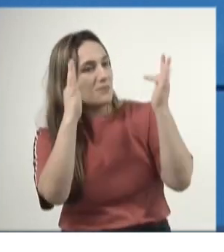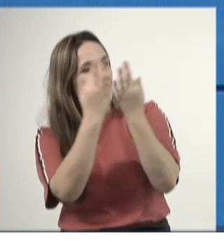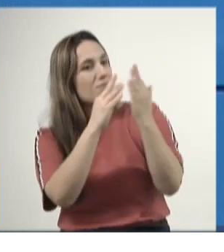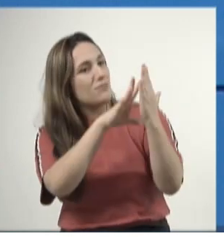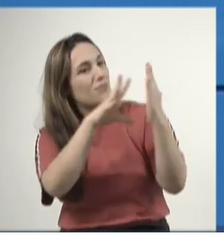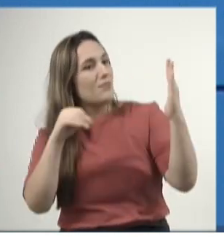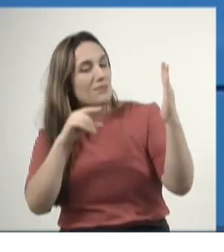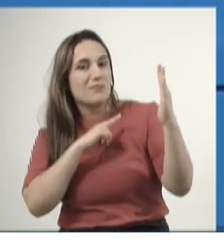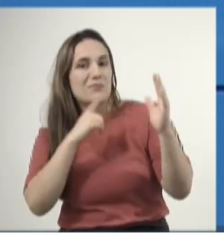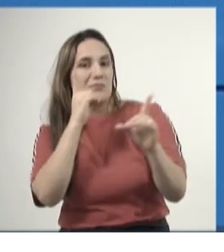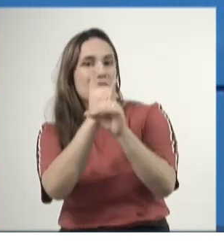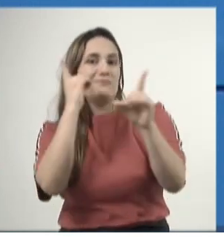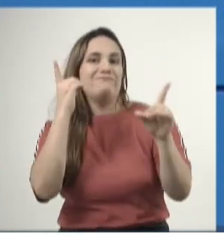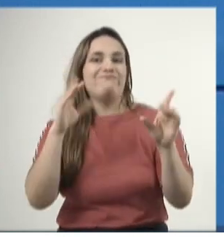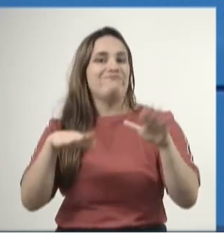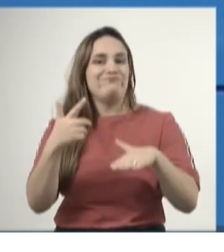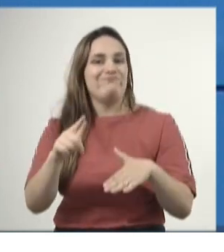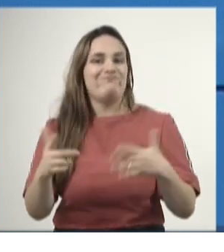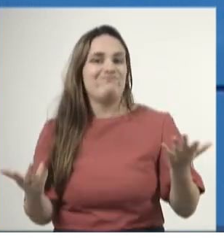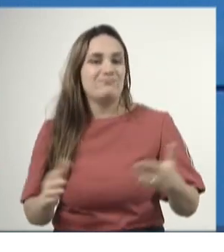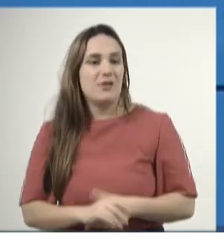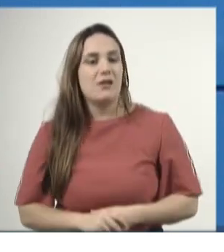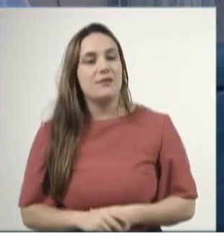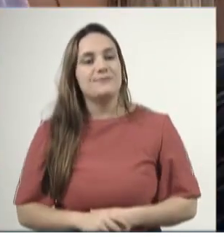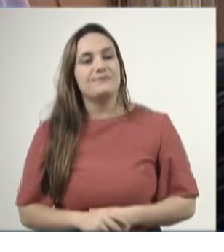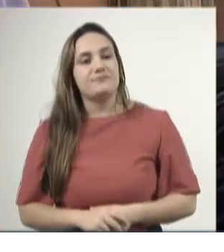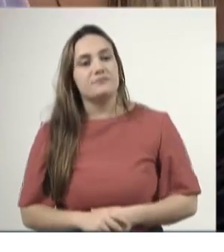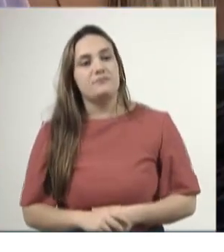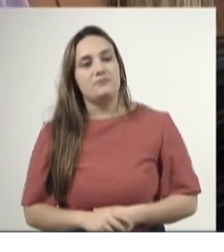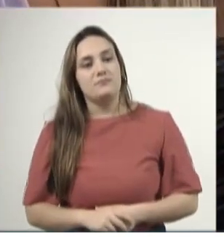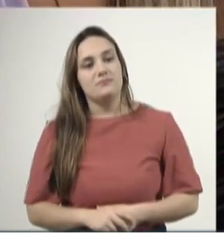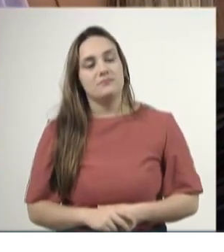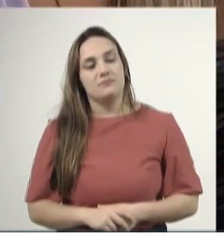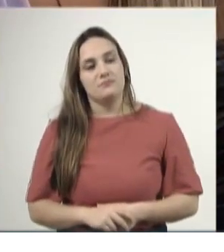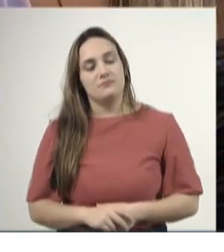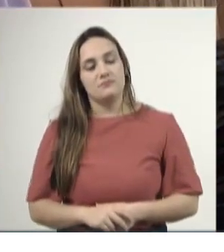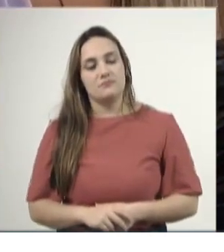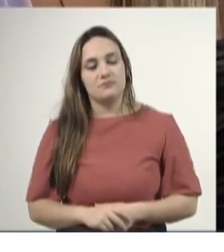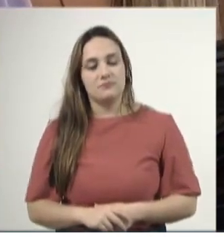você tem basicamente, tanto na família como